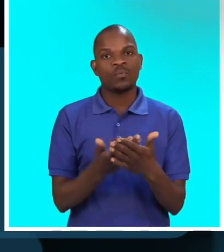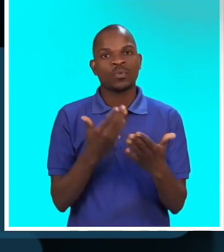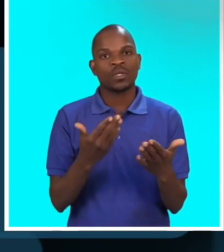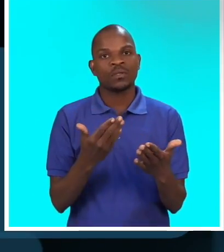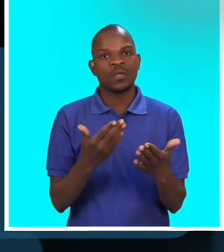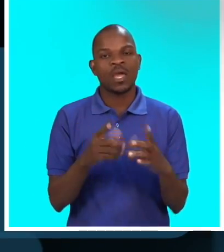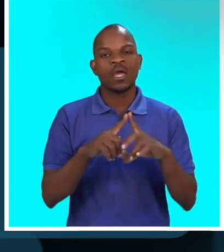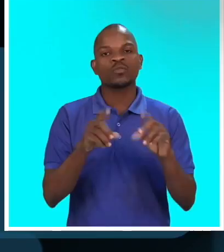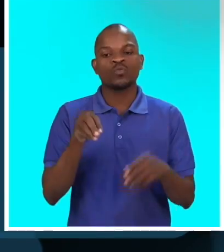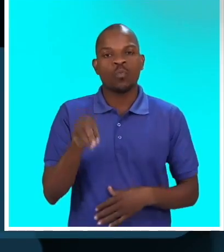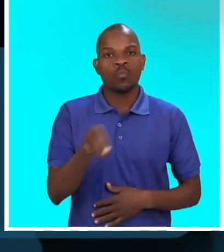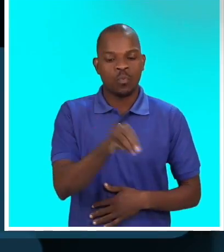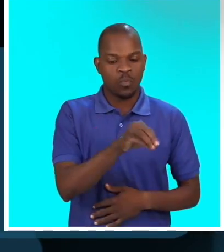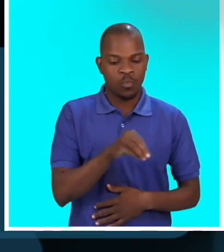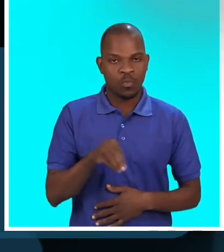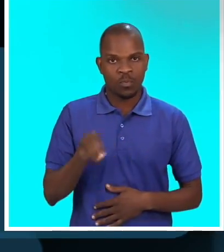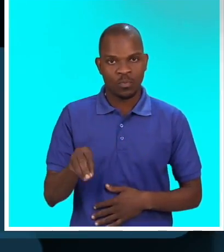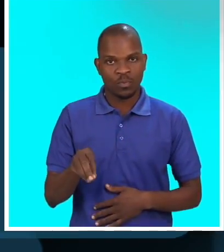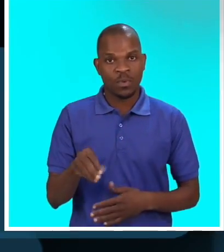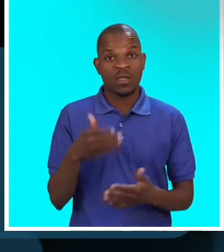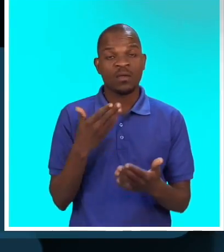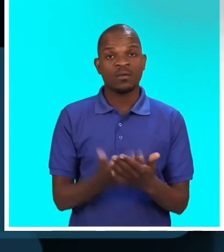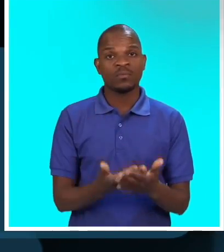chuvas.